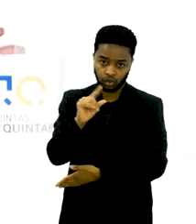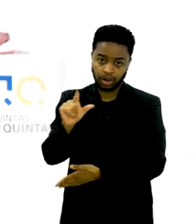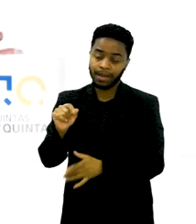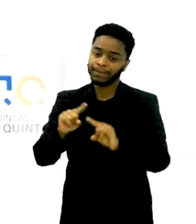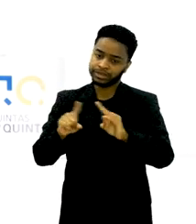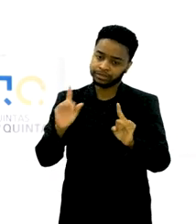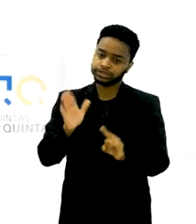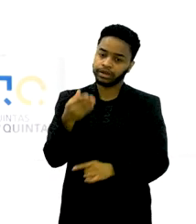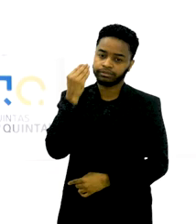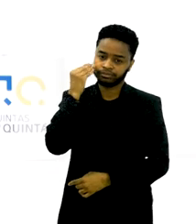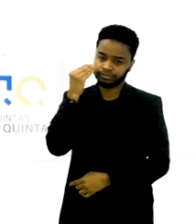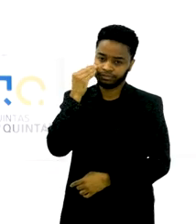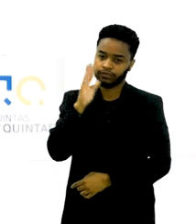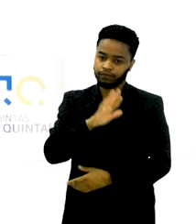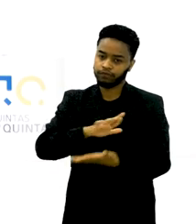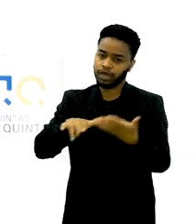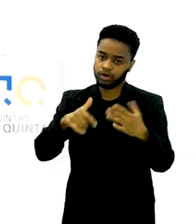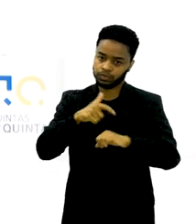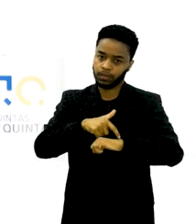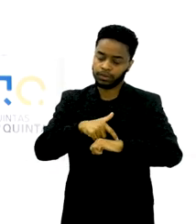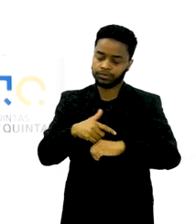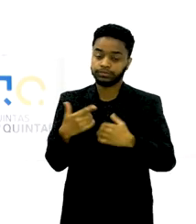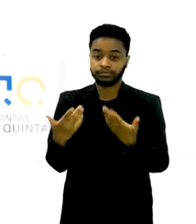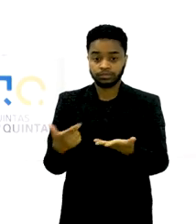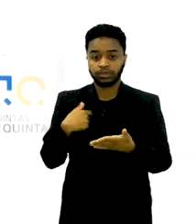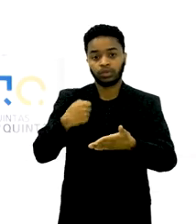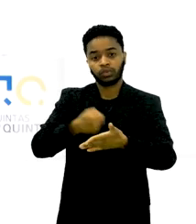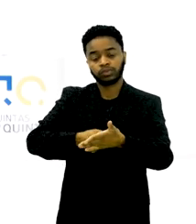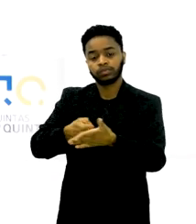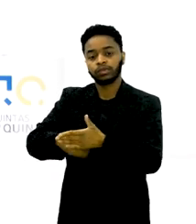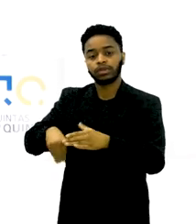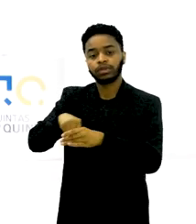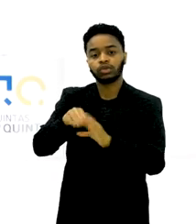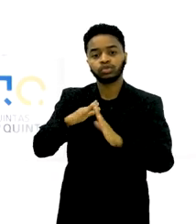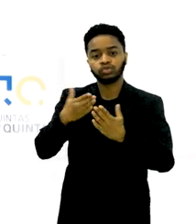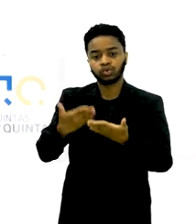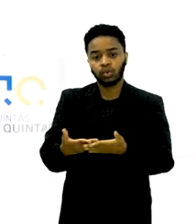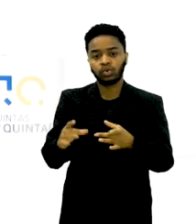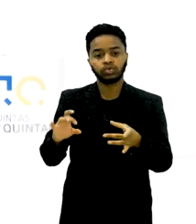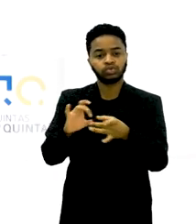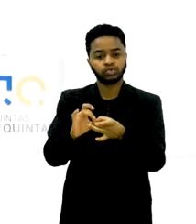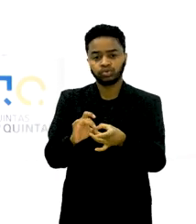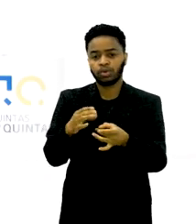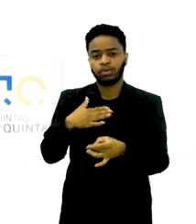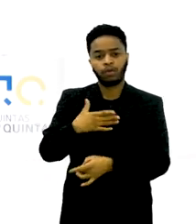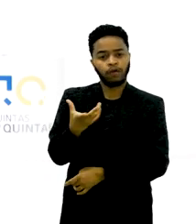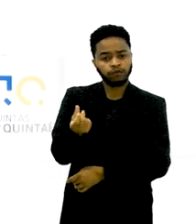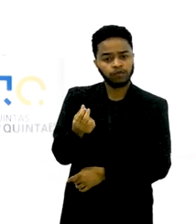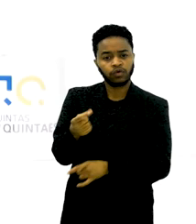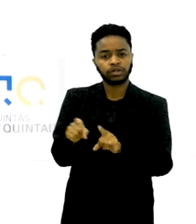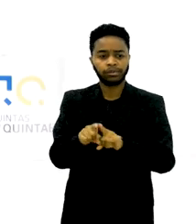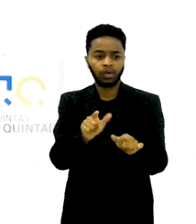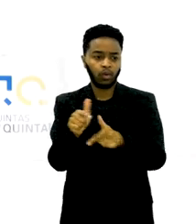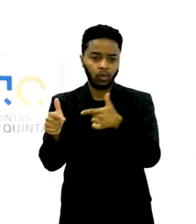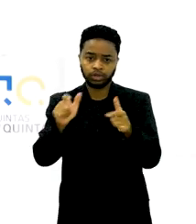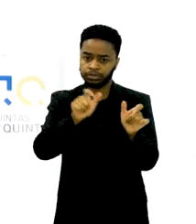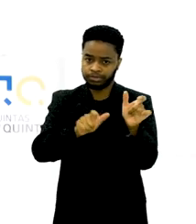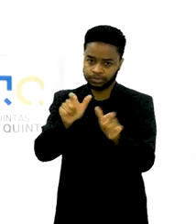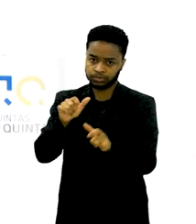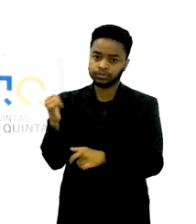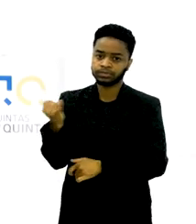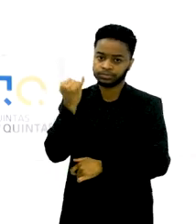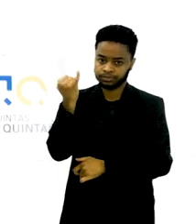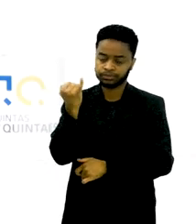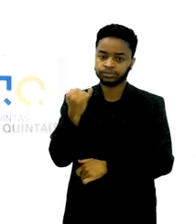várias vezes e E aí Eu começo lutando dentro da escola não só por Cartola mas por Carlos cacha NS Sargento por